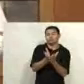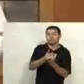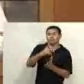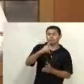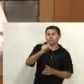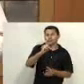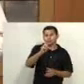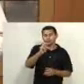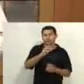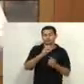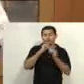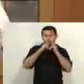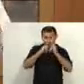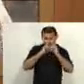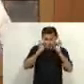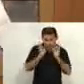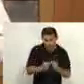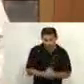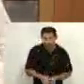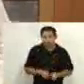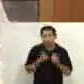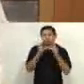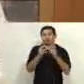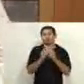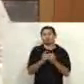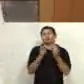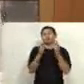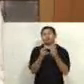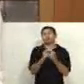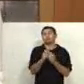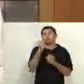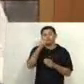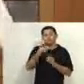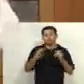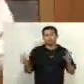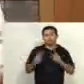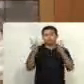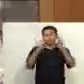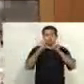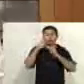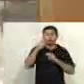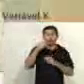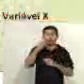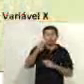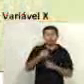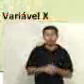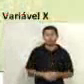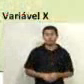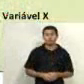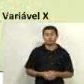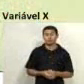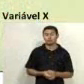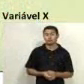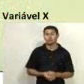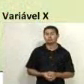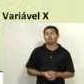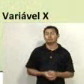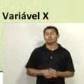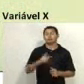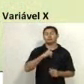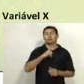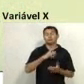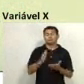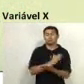desses dados. Certo? Então, assim que foi, dessa maneira que foram obtidos esses valores. Então, vamos lá. Né? Então, aqui eu